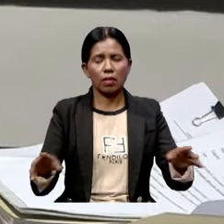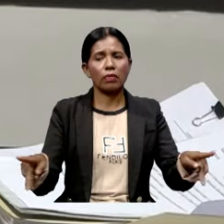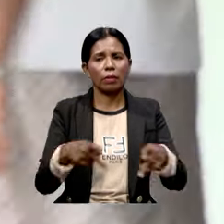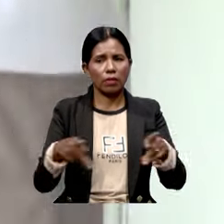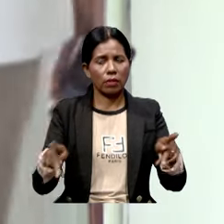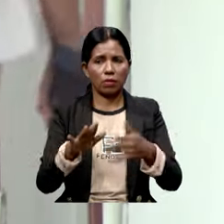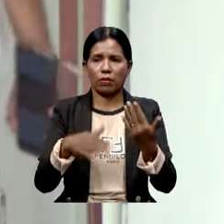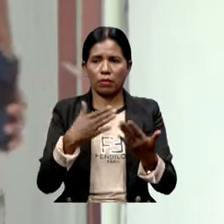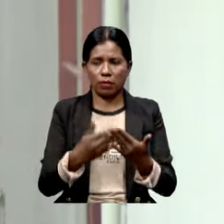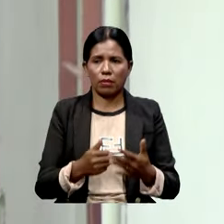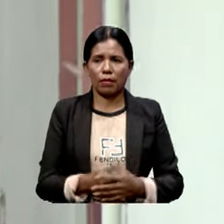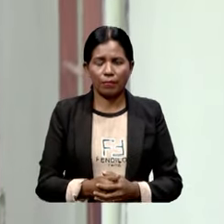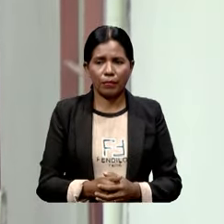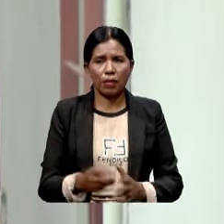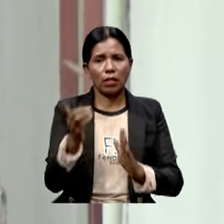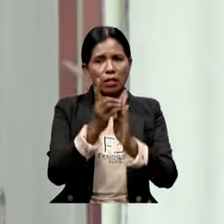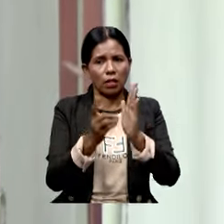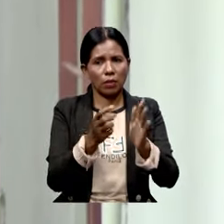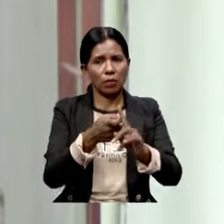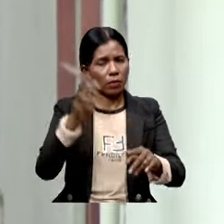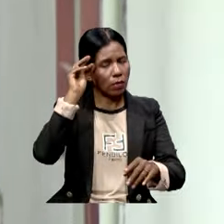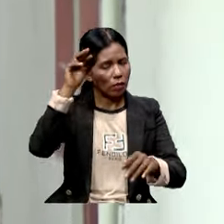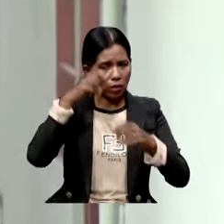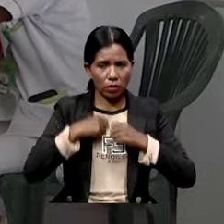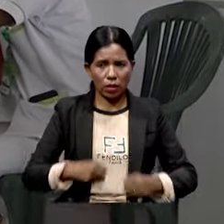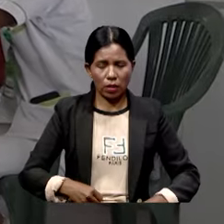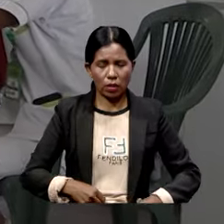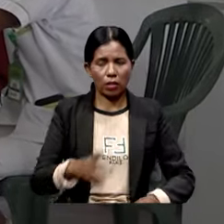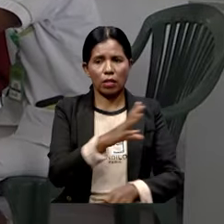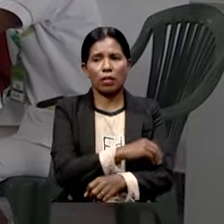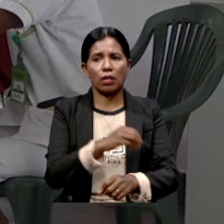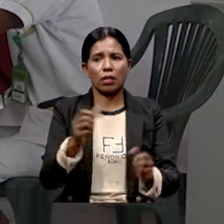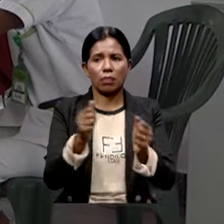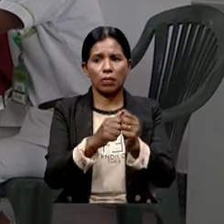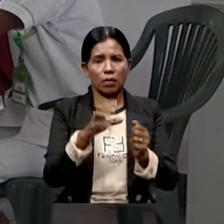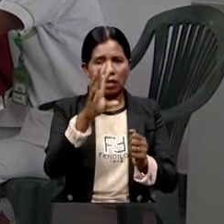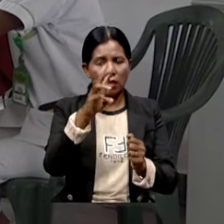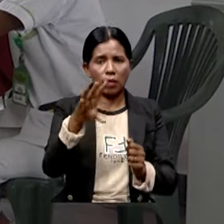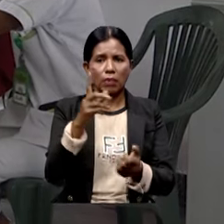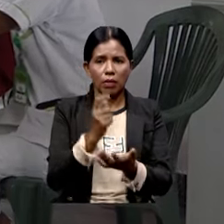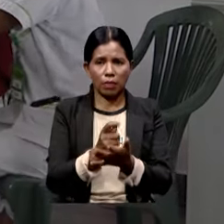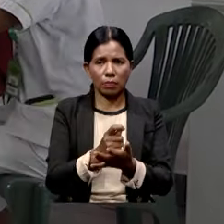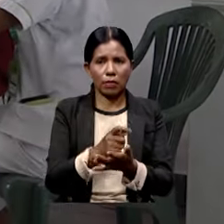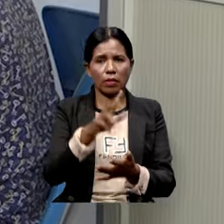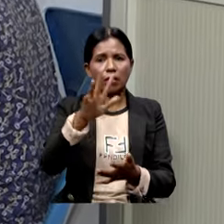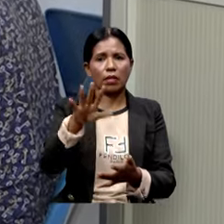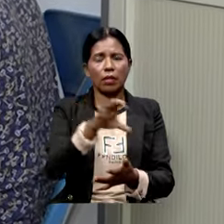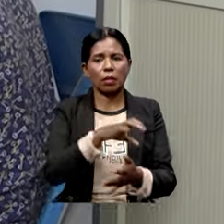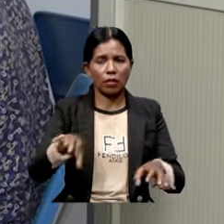ne de. Tur dado susi Ministério da Saúde da daune pessoal saúde permanente rihunen atus lima funcionário